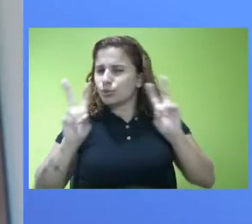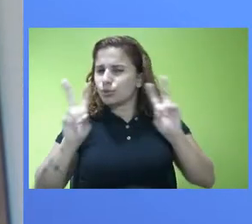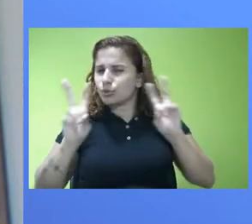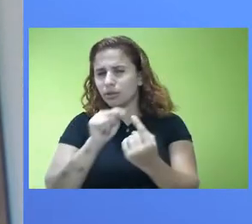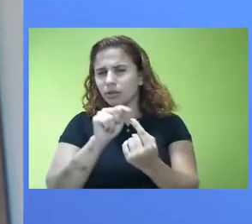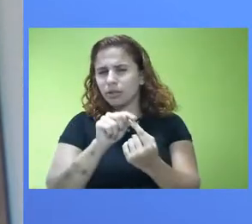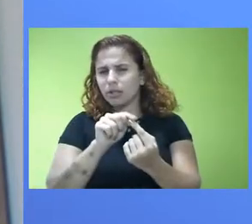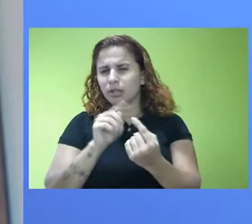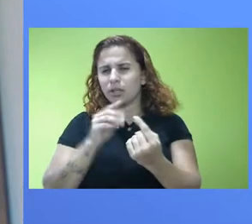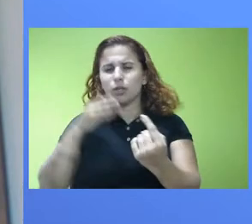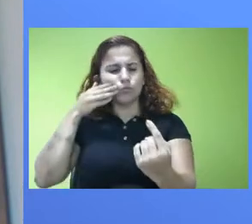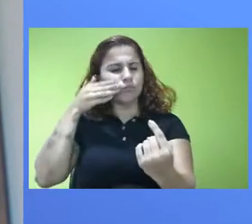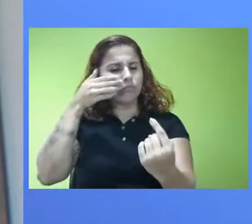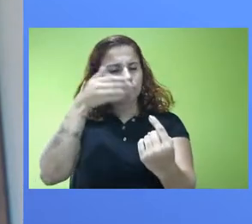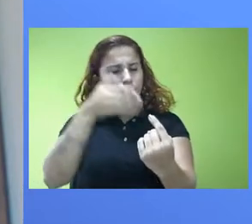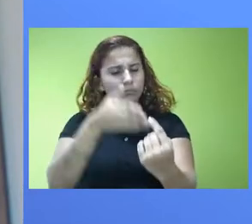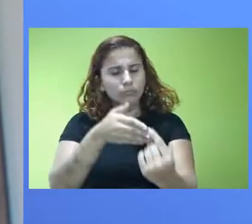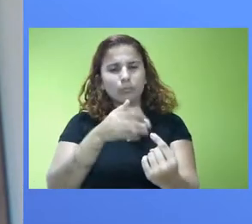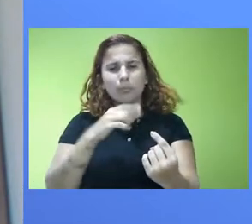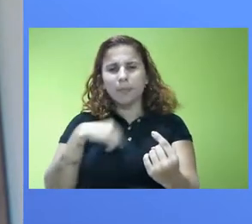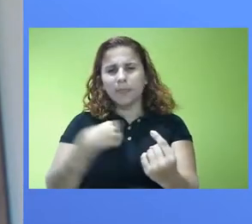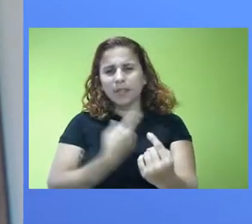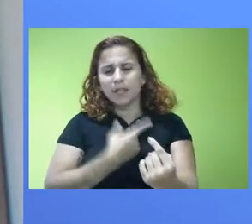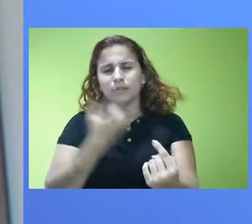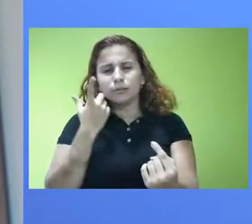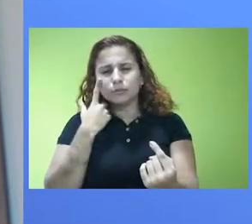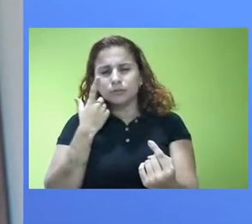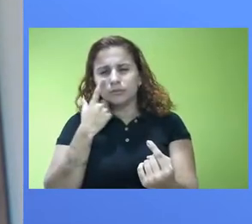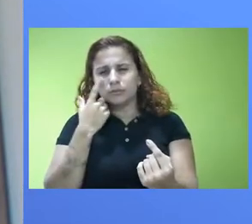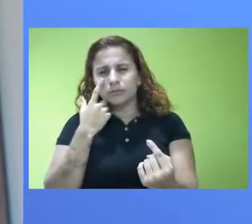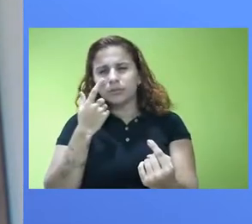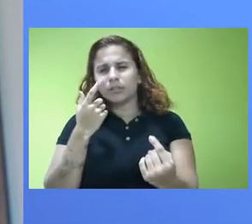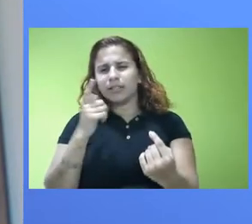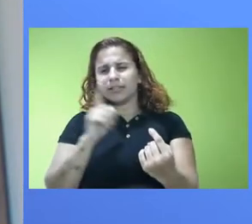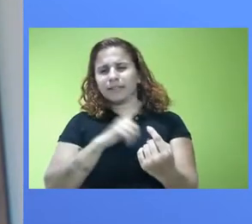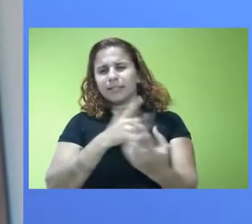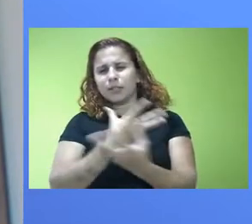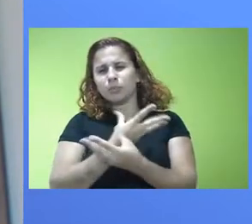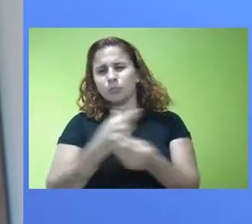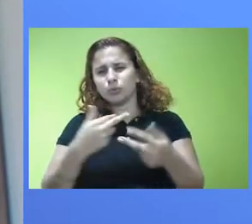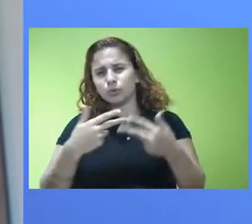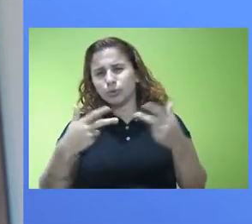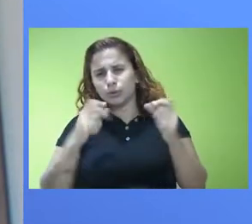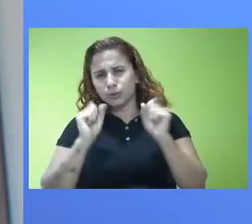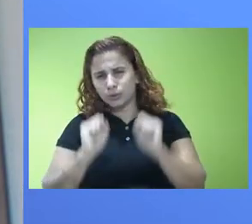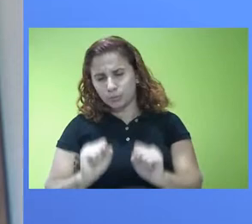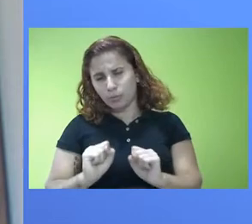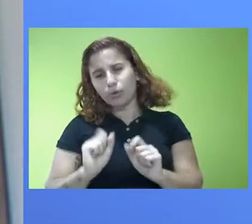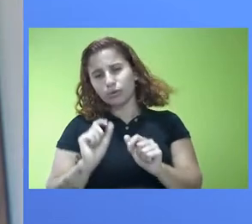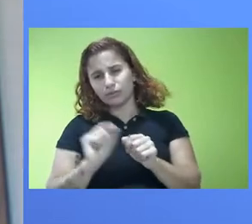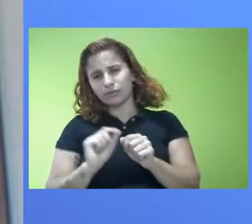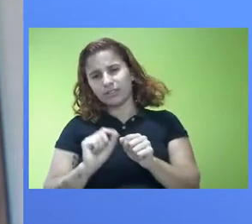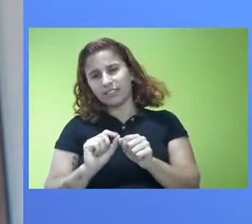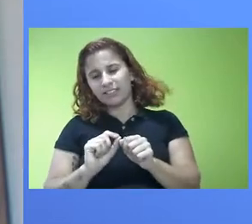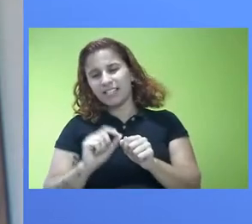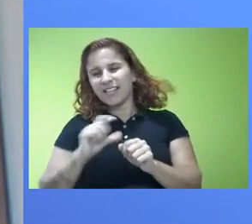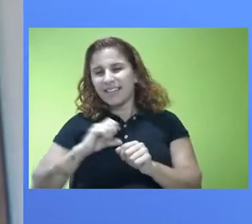conceber que muito pode ser feito dos espaços onde nós estamos, para não aguardar também,